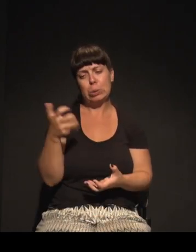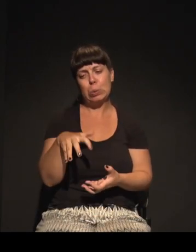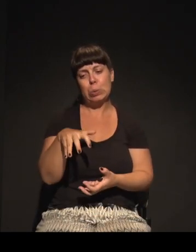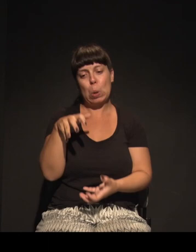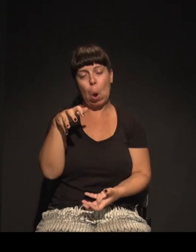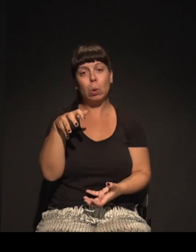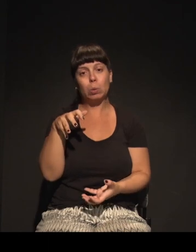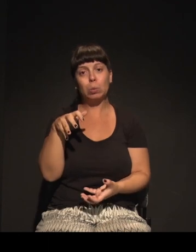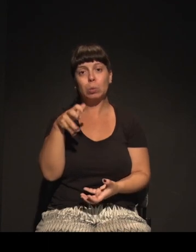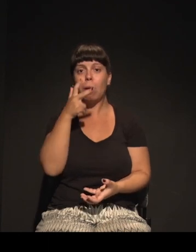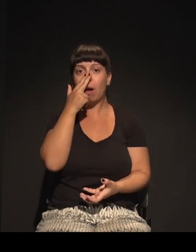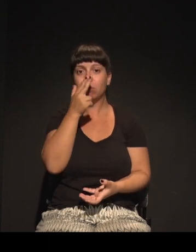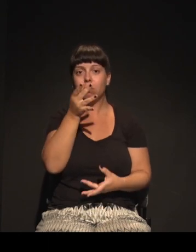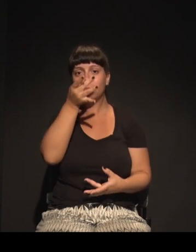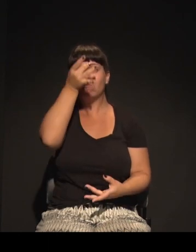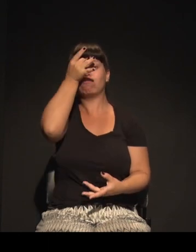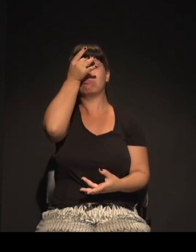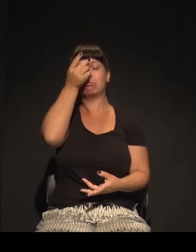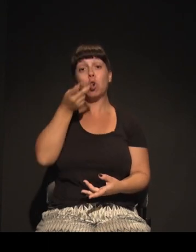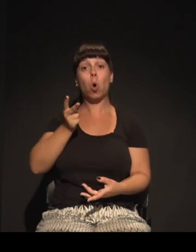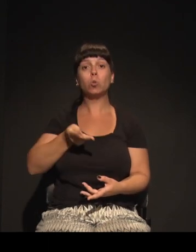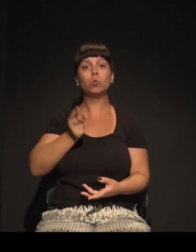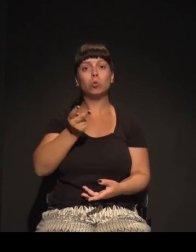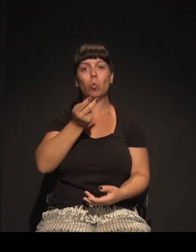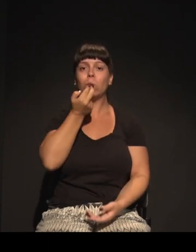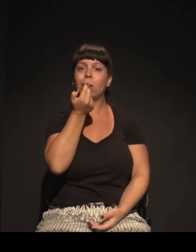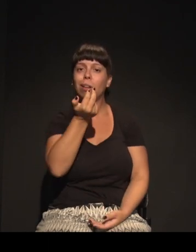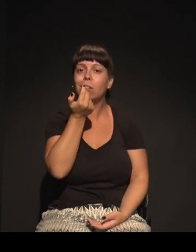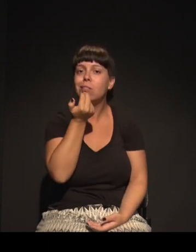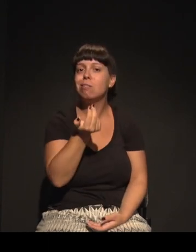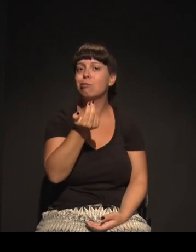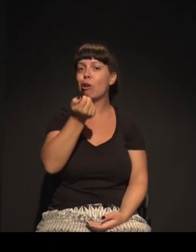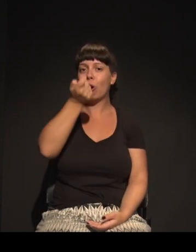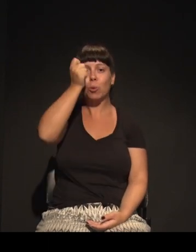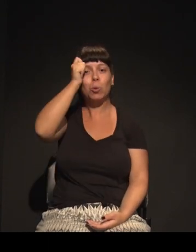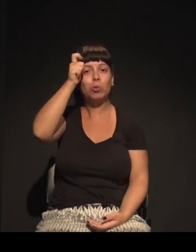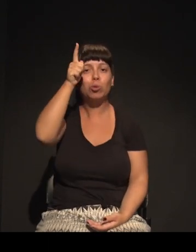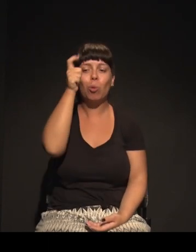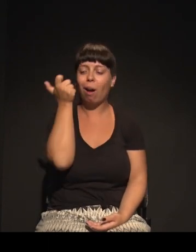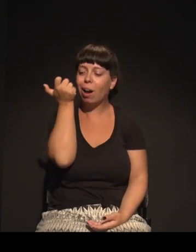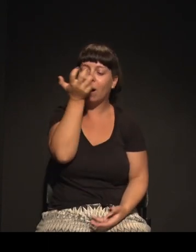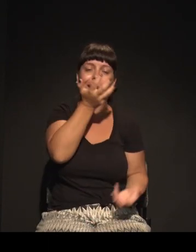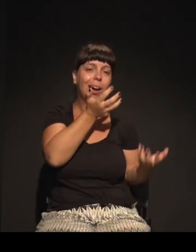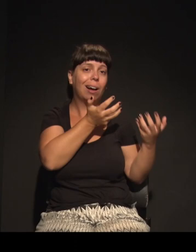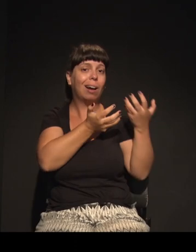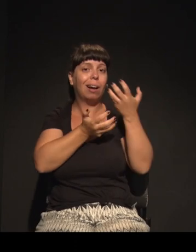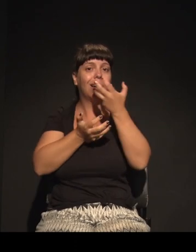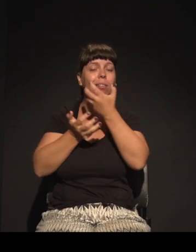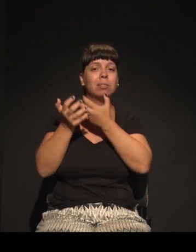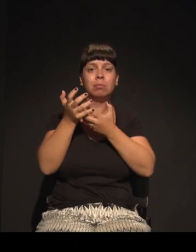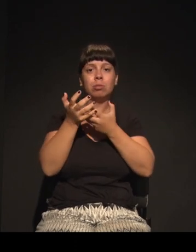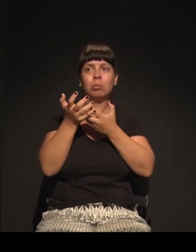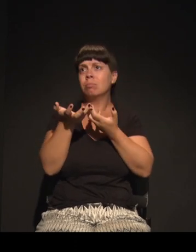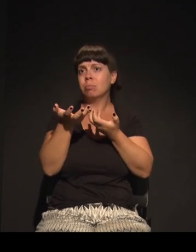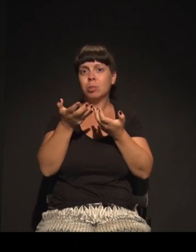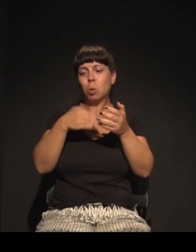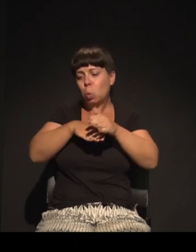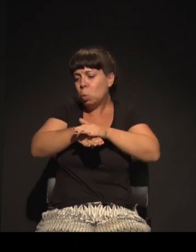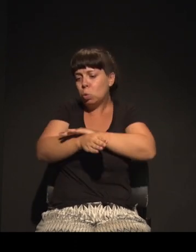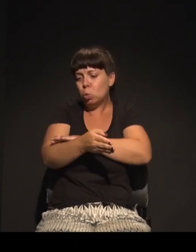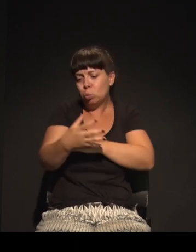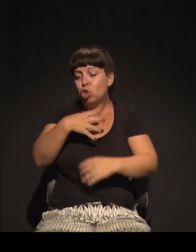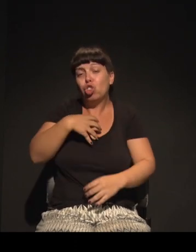sua a língua a sua cultura os seus cantos a só a sua maneira de viver